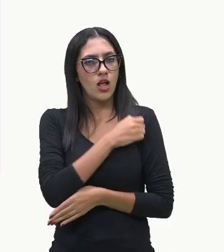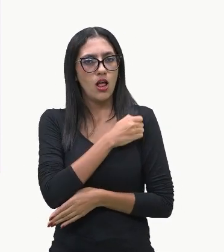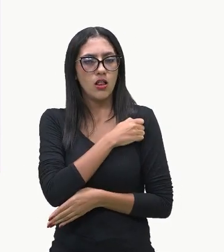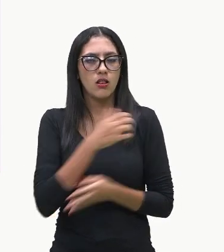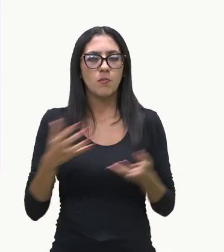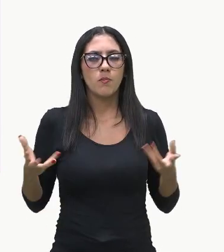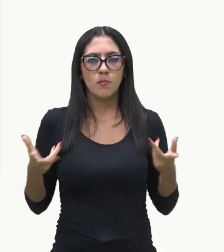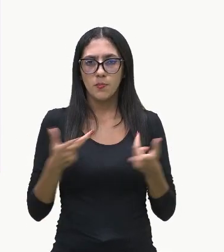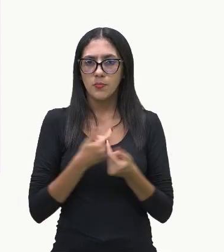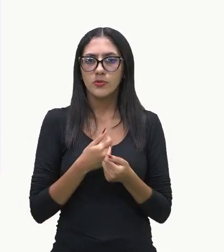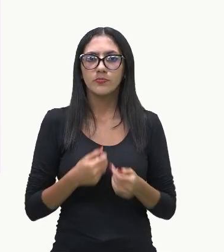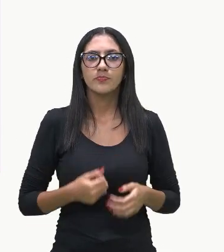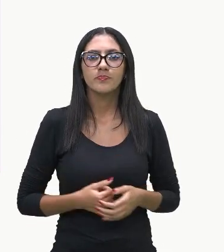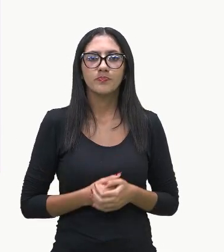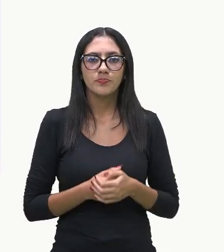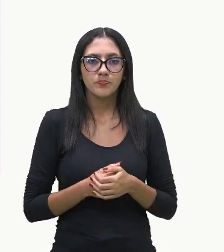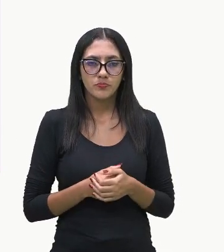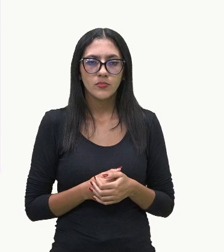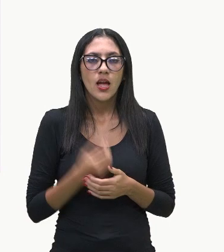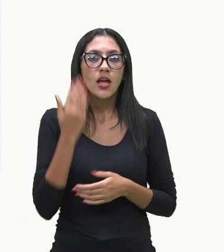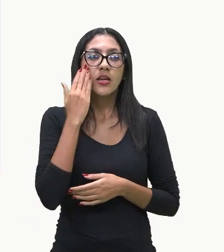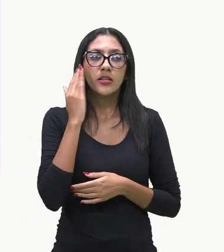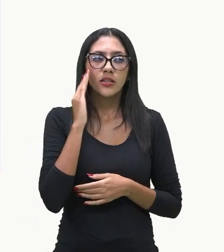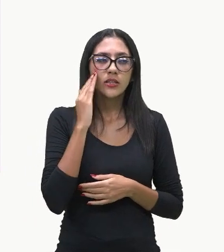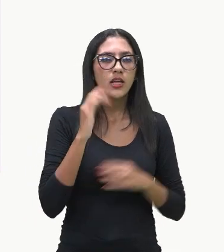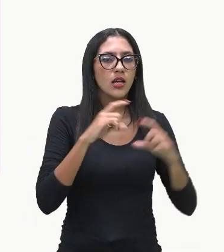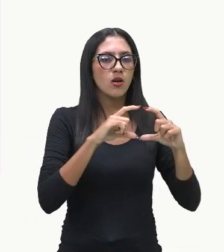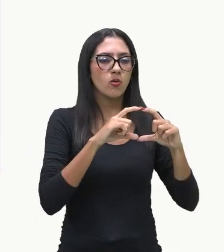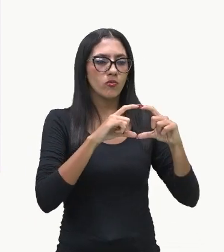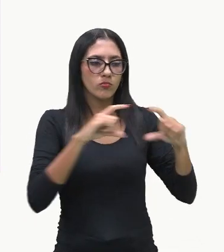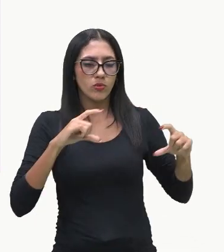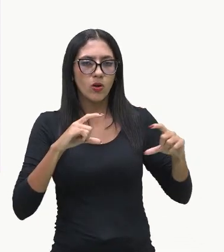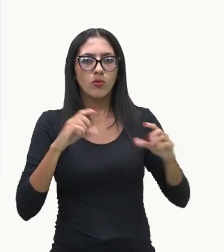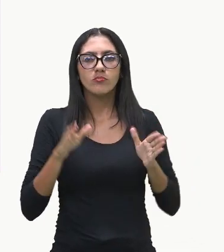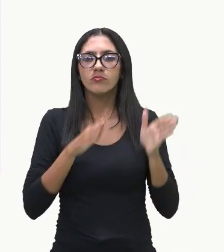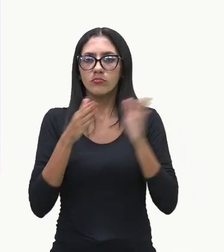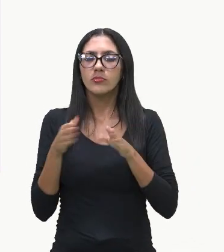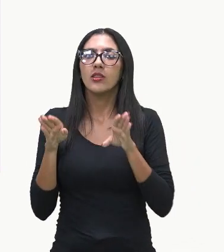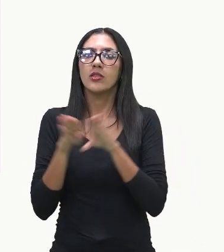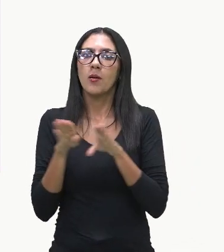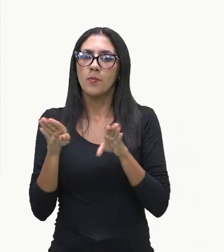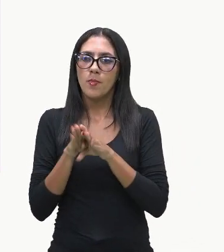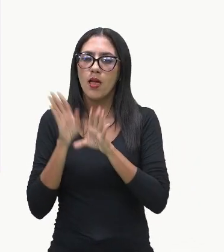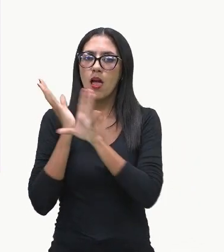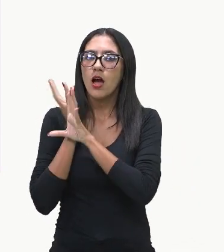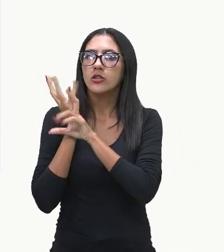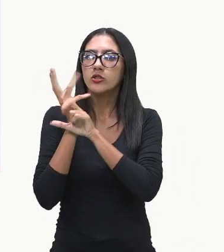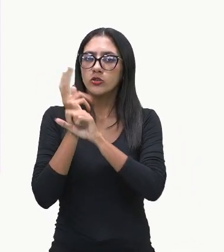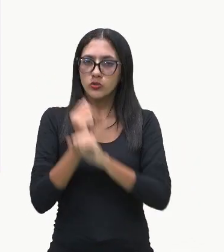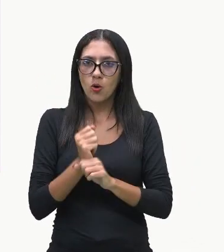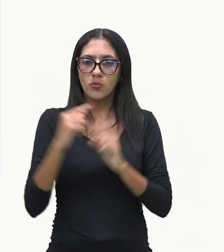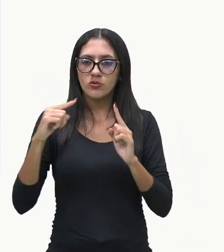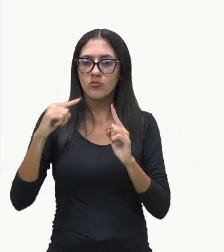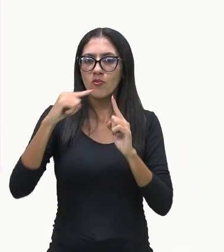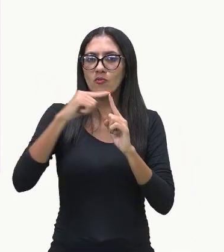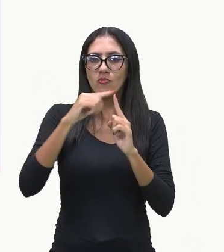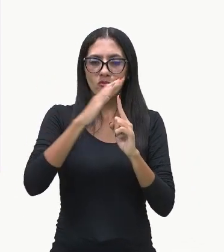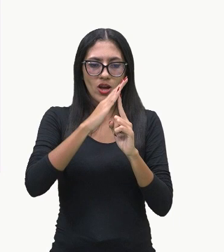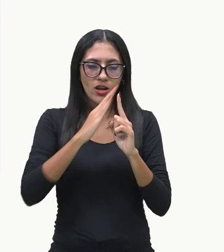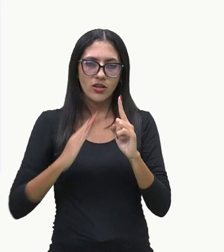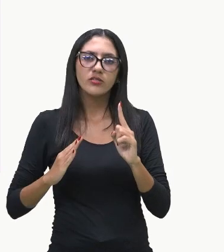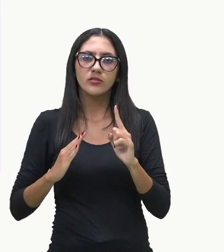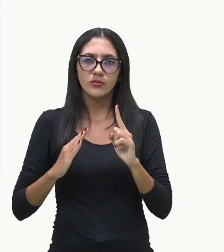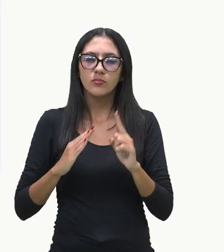aprender a fórmula, dominar a fórmula e também dominar o cálculo por triângulo. Isso vai fazer uma diferença tremenda para